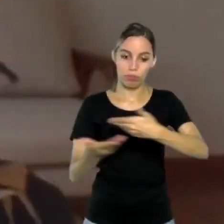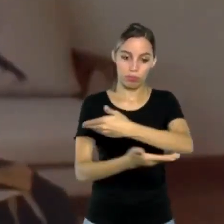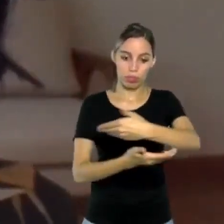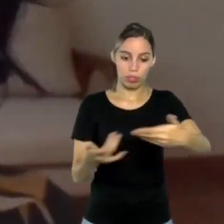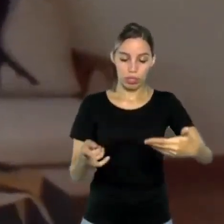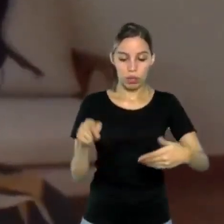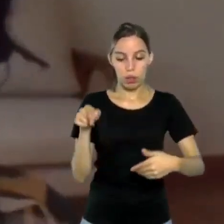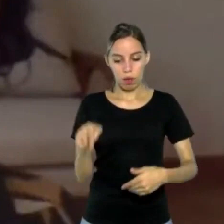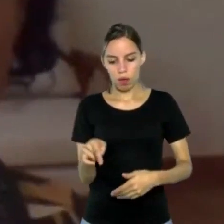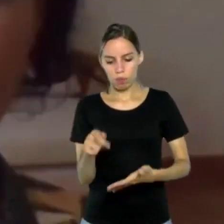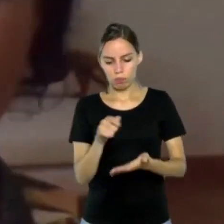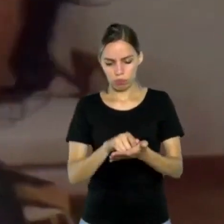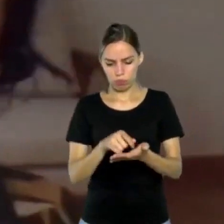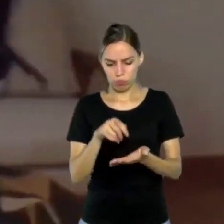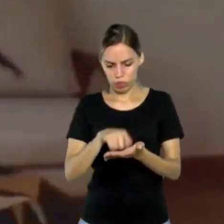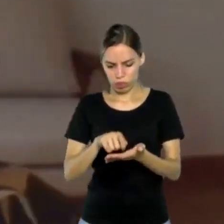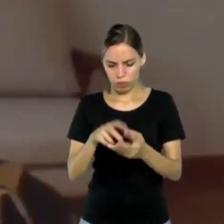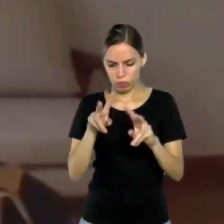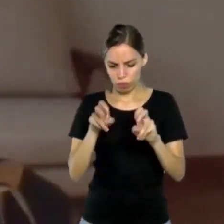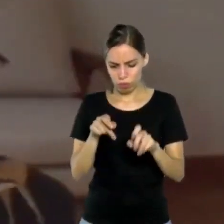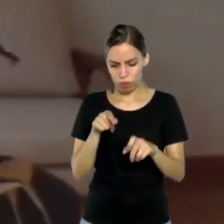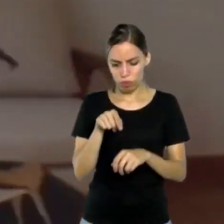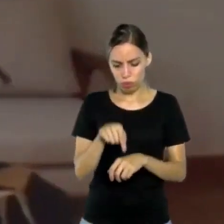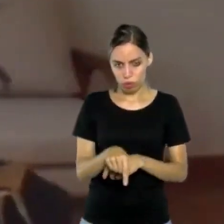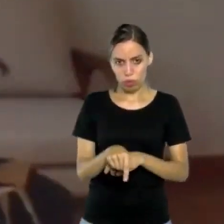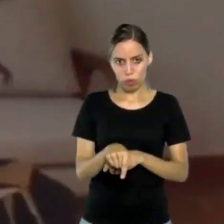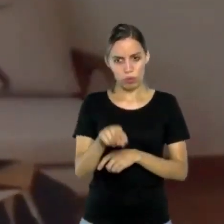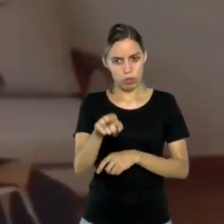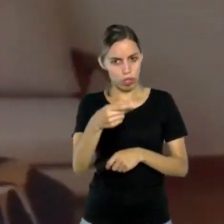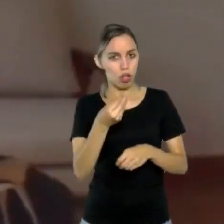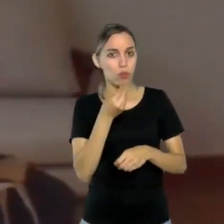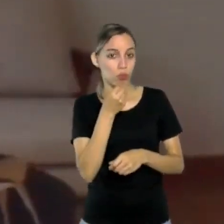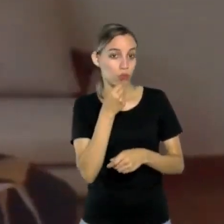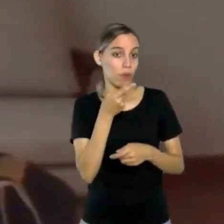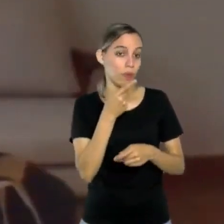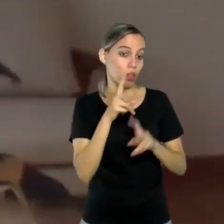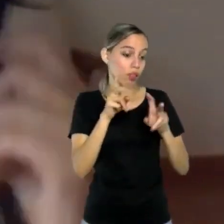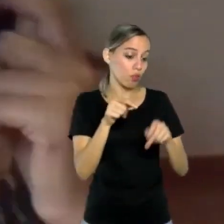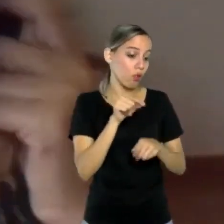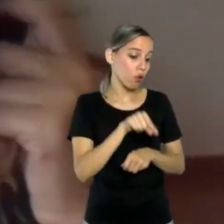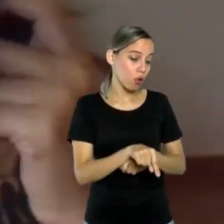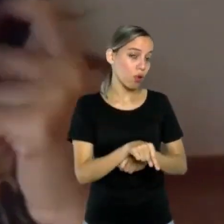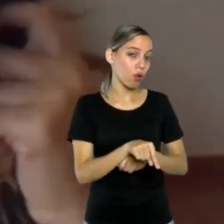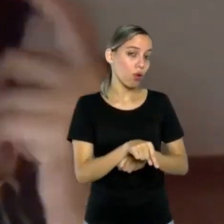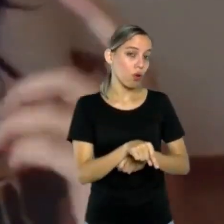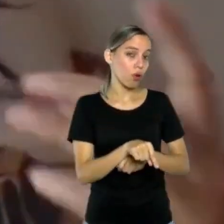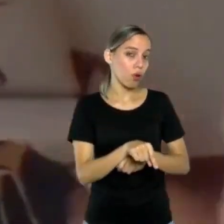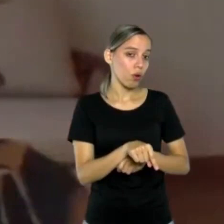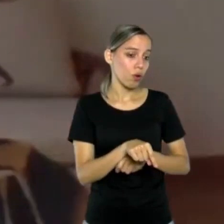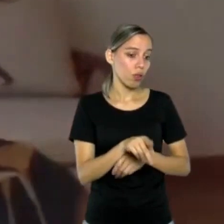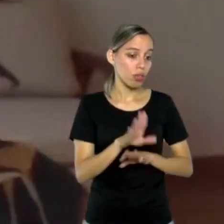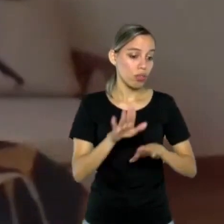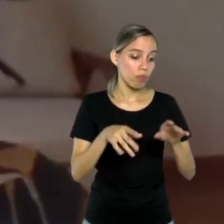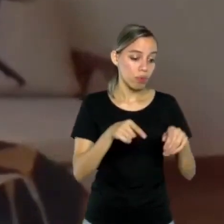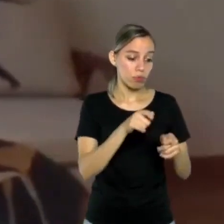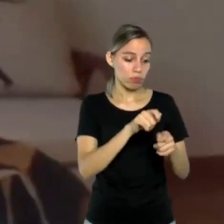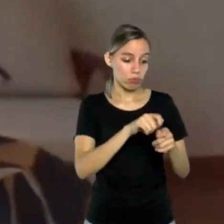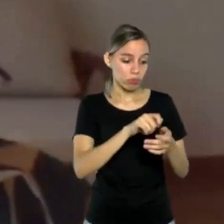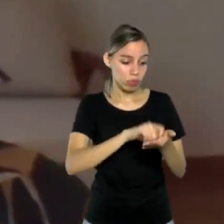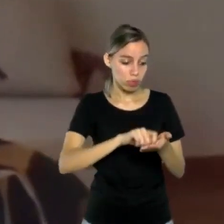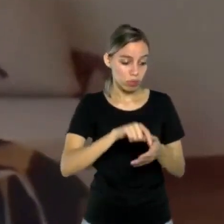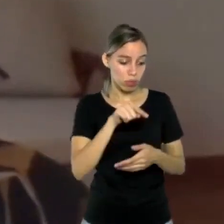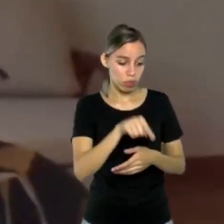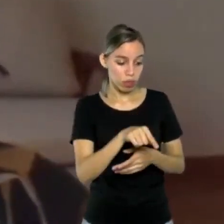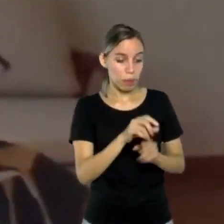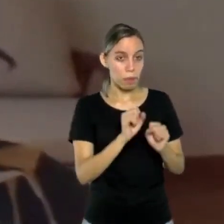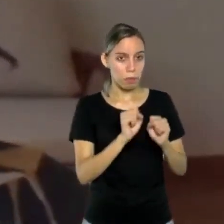aqui interessante, será que você pode explorar isso? Será que isso aqui não dá uma forma, uma coisa, né, uma